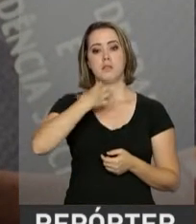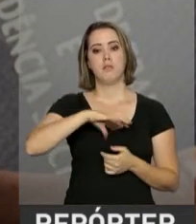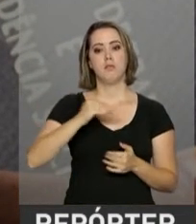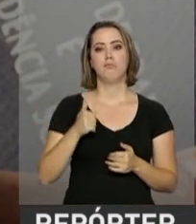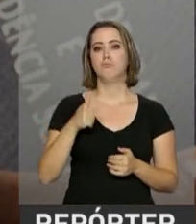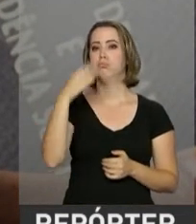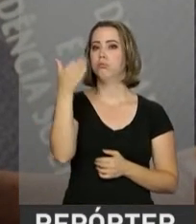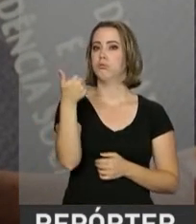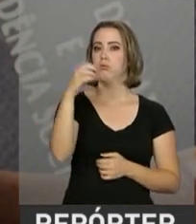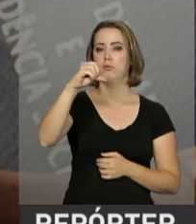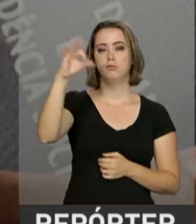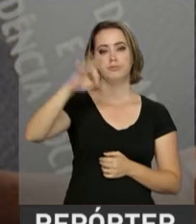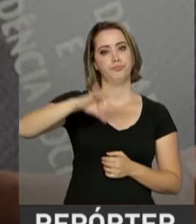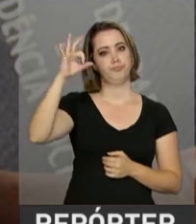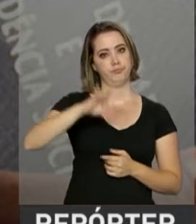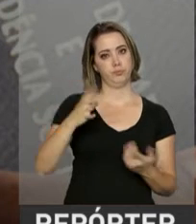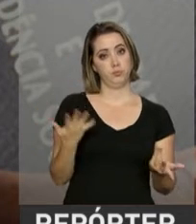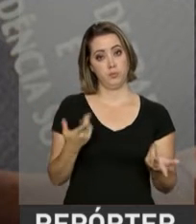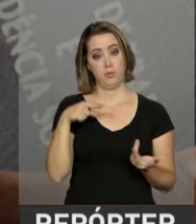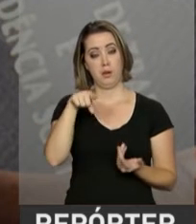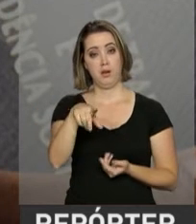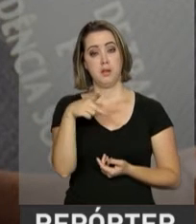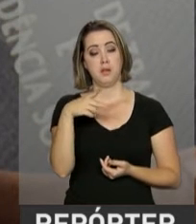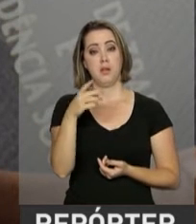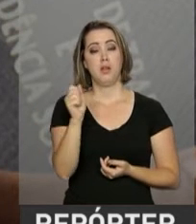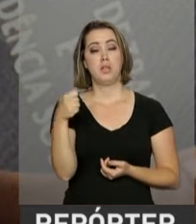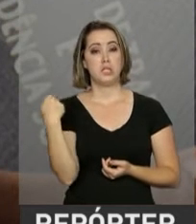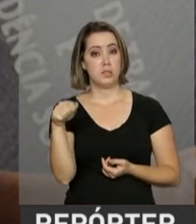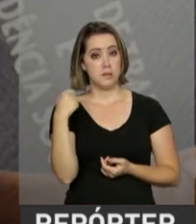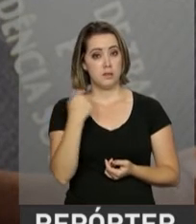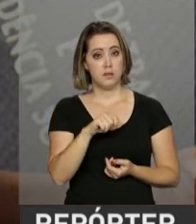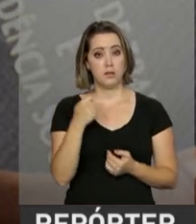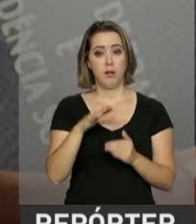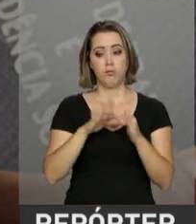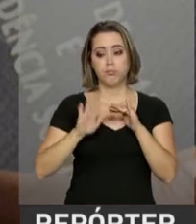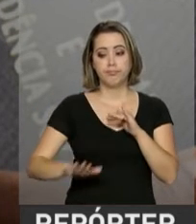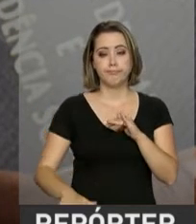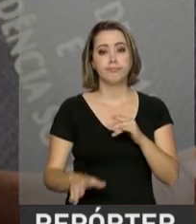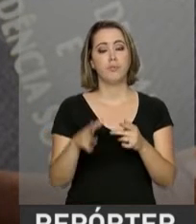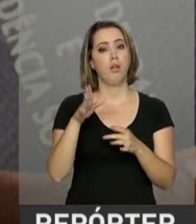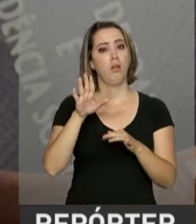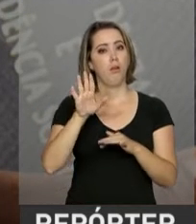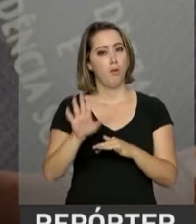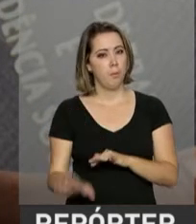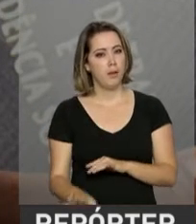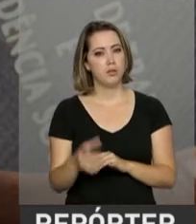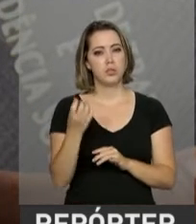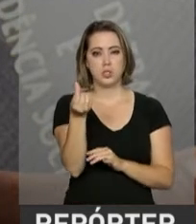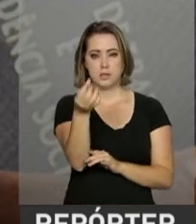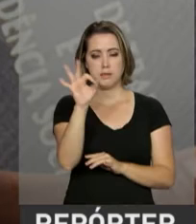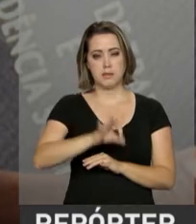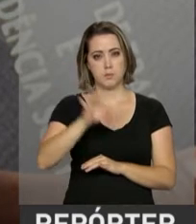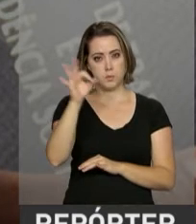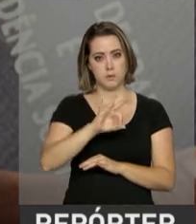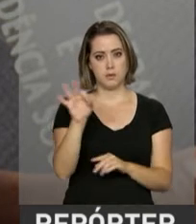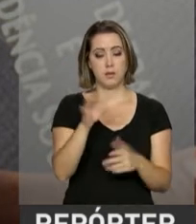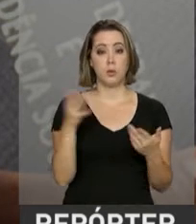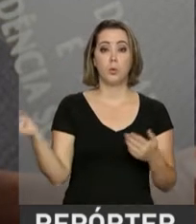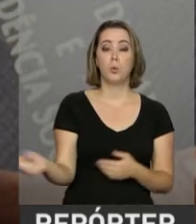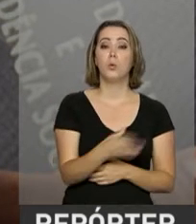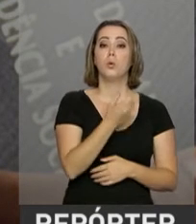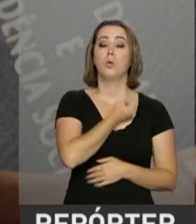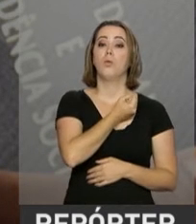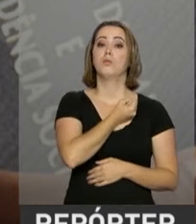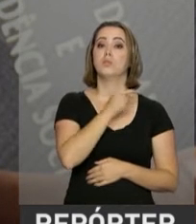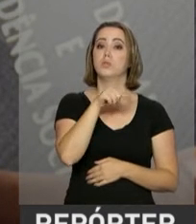19% o estado de santa catarina teve taxas mais baixas em torno de 6% o novo indicador